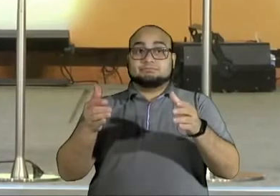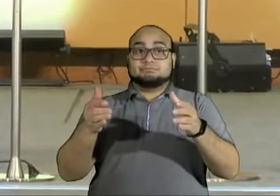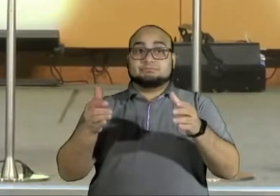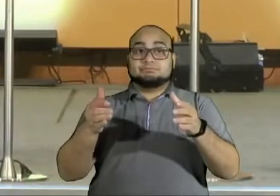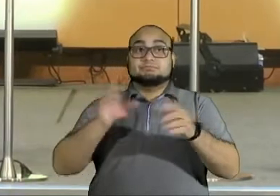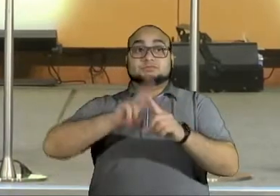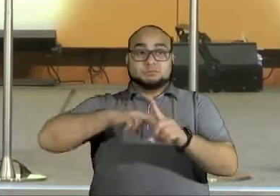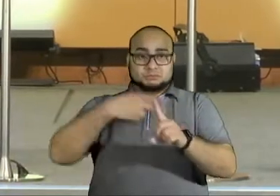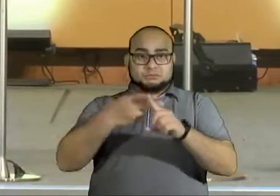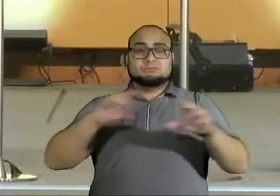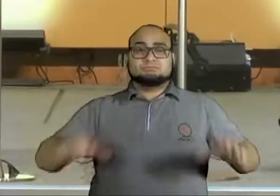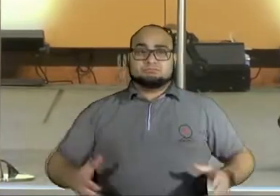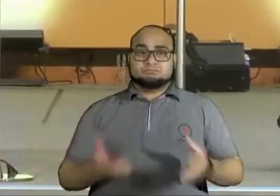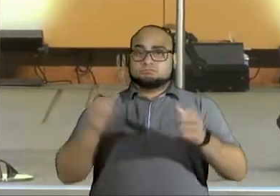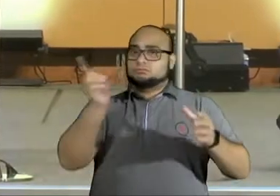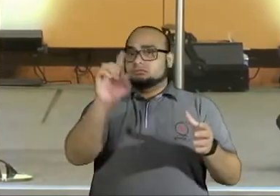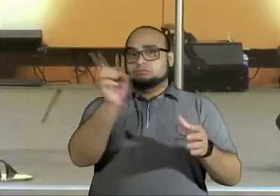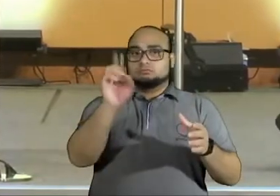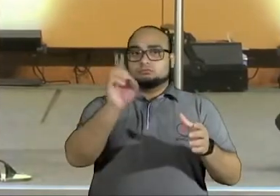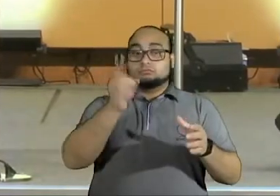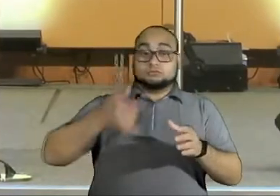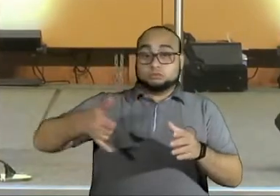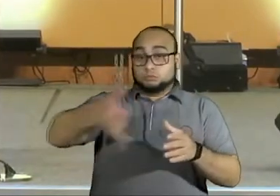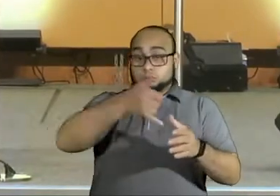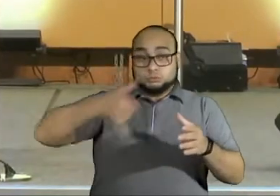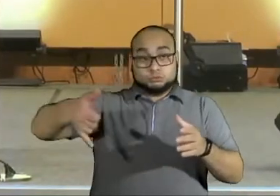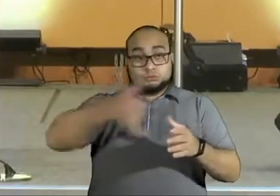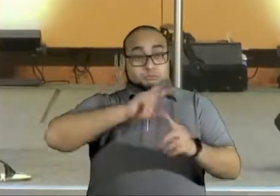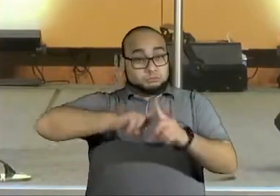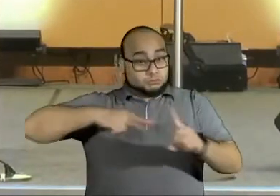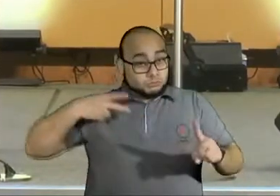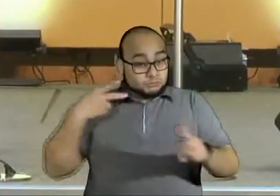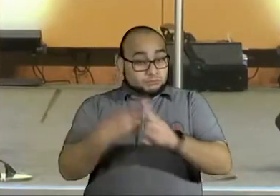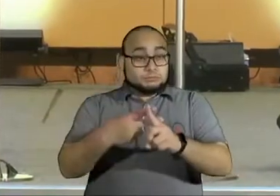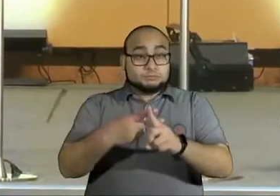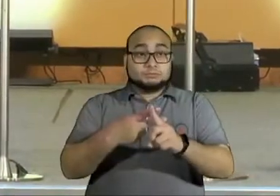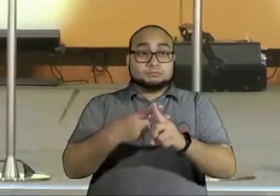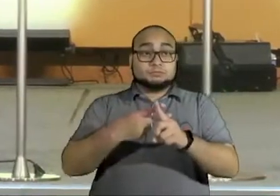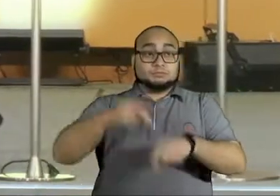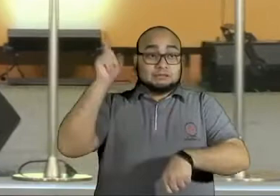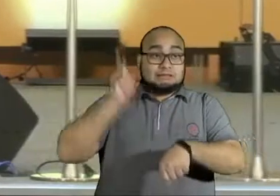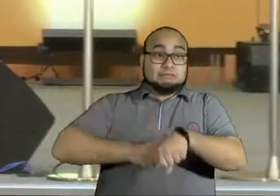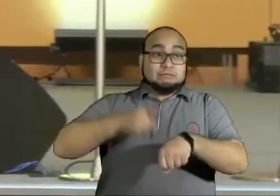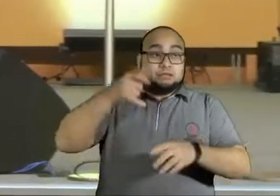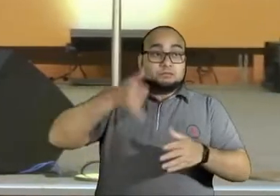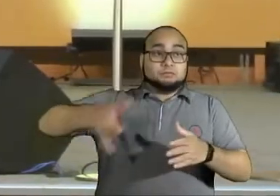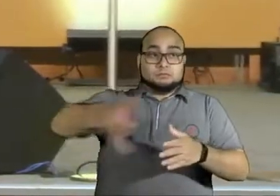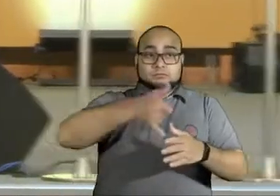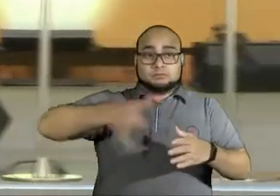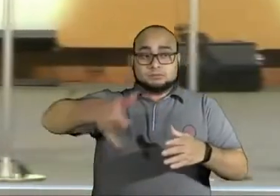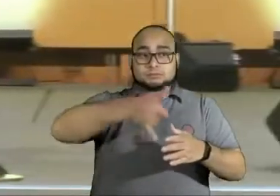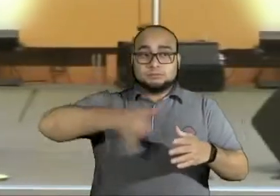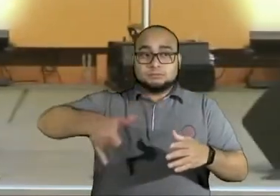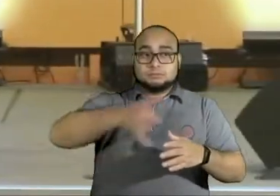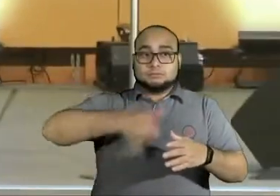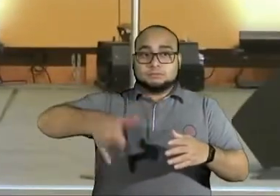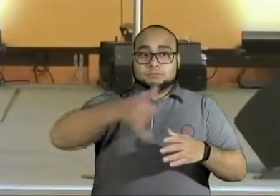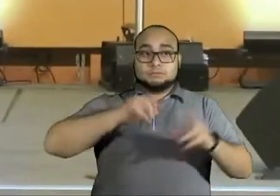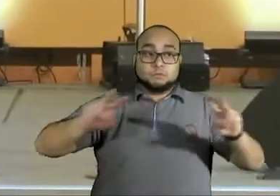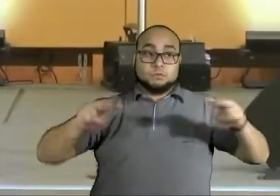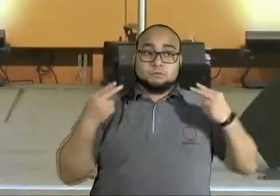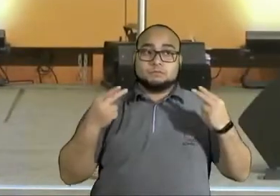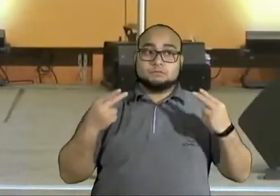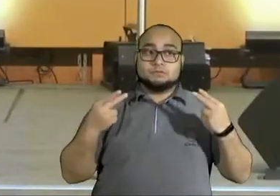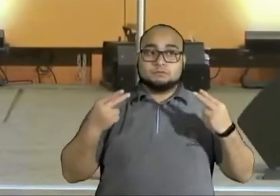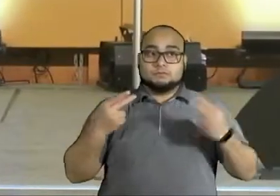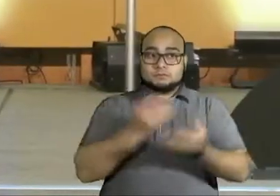vaso. O azeite foi multiplicado no fio do azeite enquanto ela derramava. Camila, eu ainda não entendi. Agora, veja bem. Se ela chega e começa a